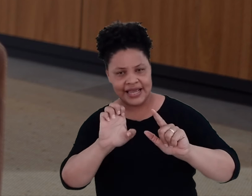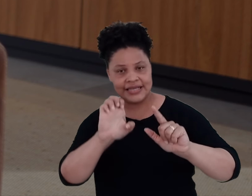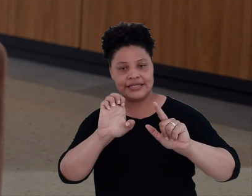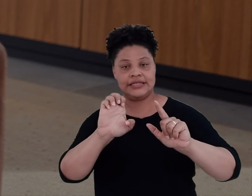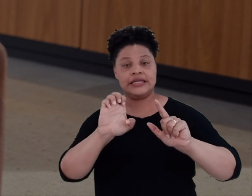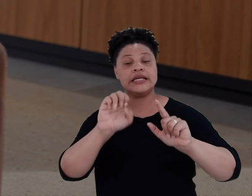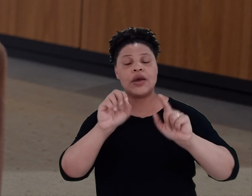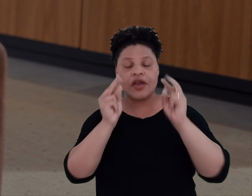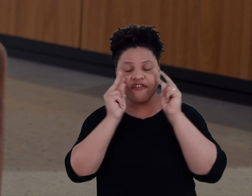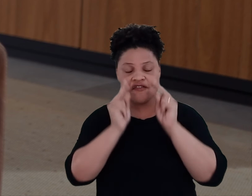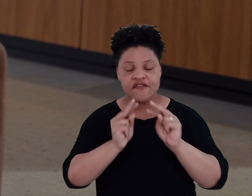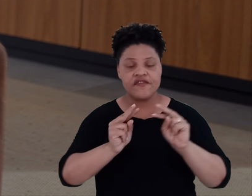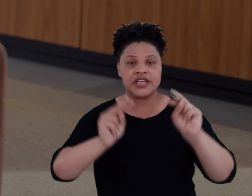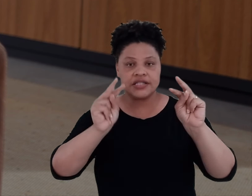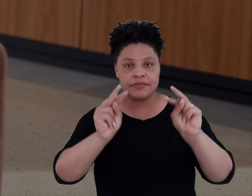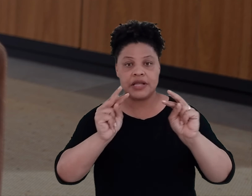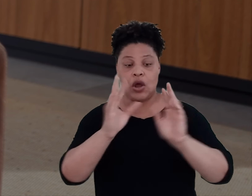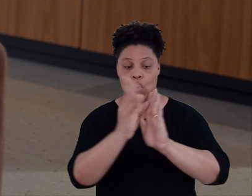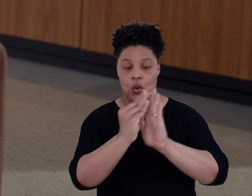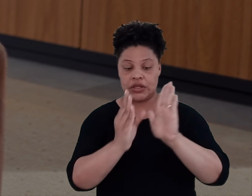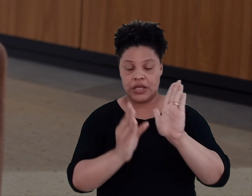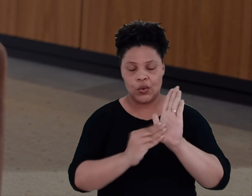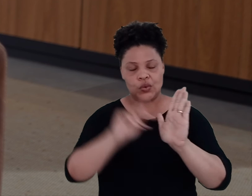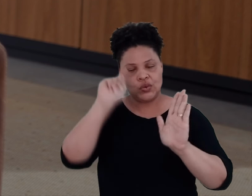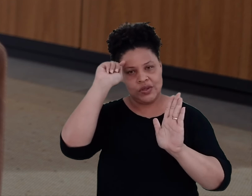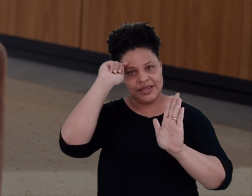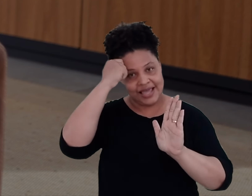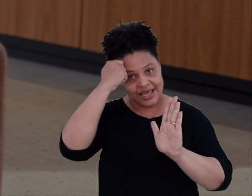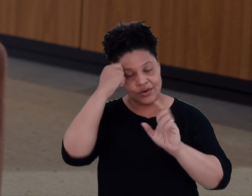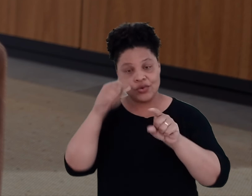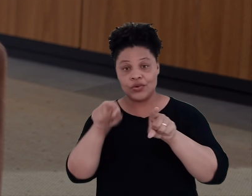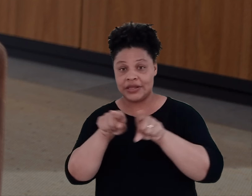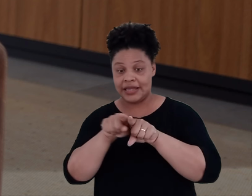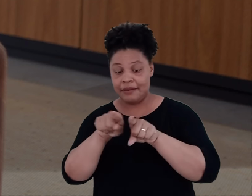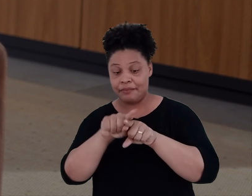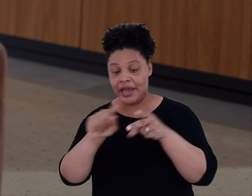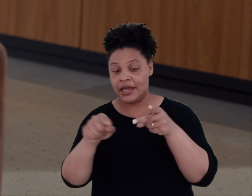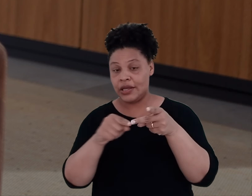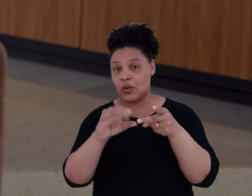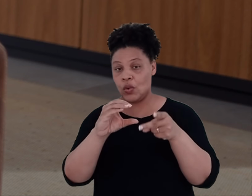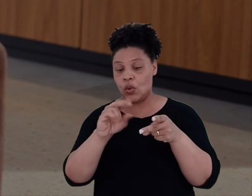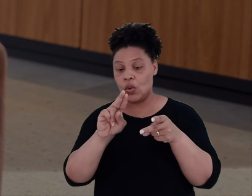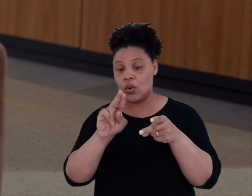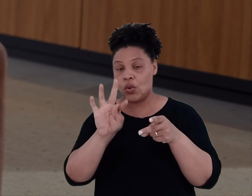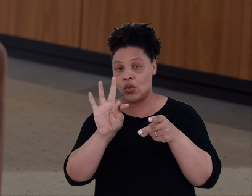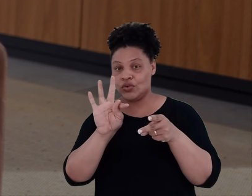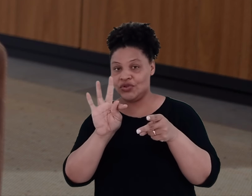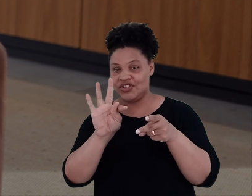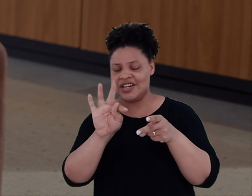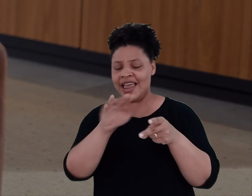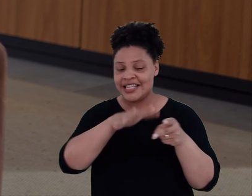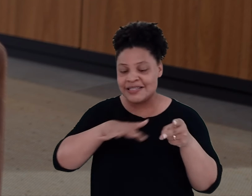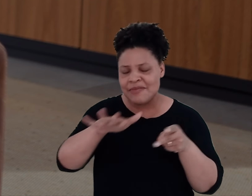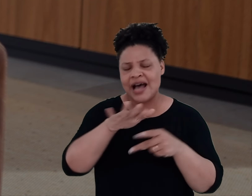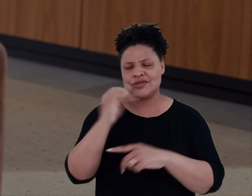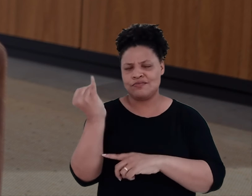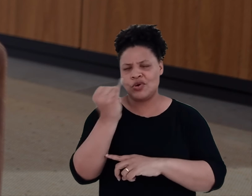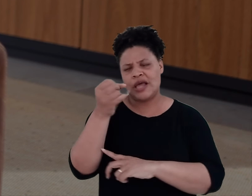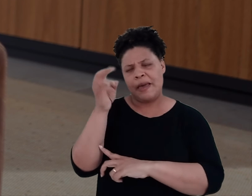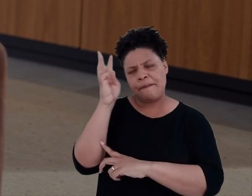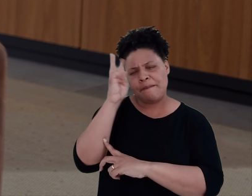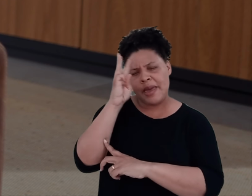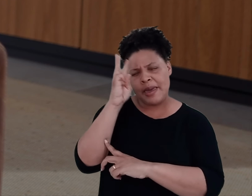de visibilidade com conteúdos negros, e também não tem como não citar o Cultine, que é um espaço muito importante também de memória